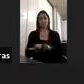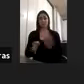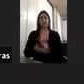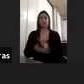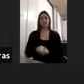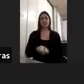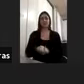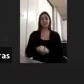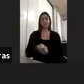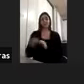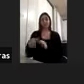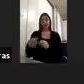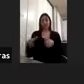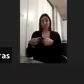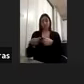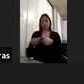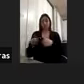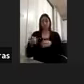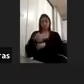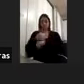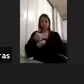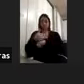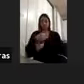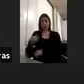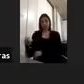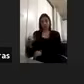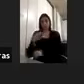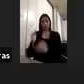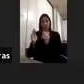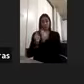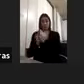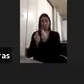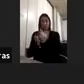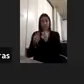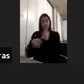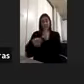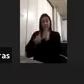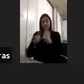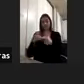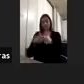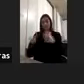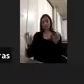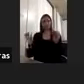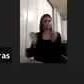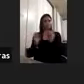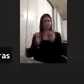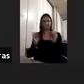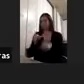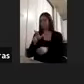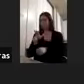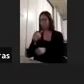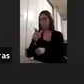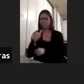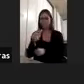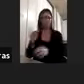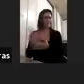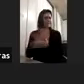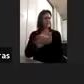direção, sabe? Assim, porque a gente nunca teve assim, problemas, né, que a gente está tendo, né, todos estão tendo com a empresa